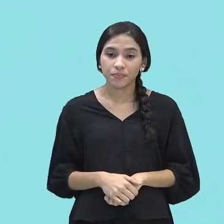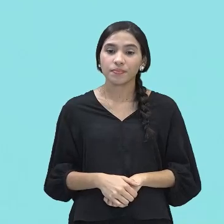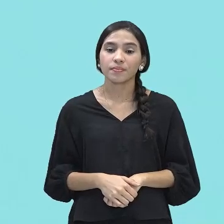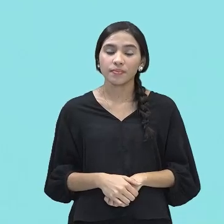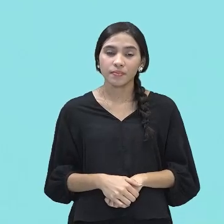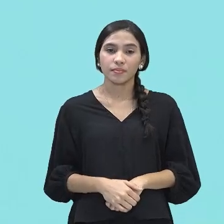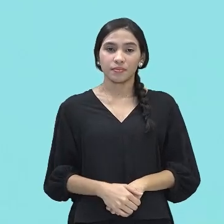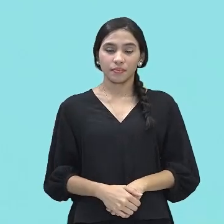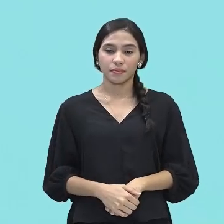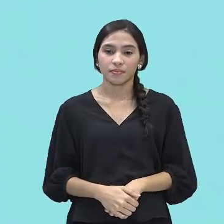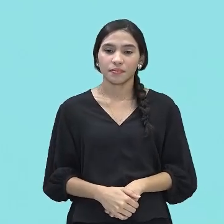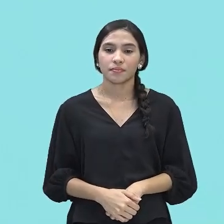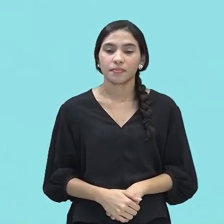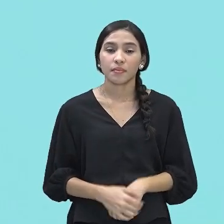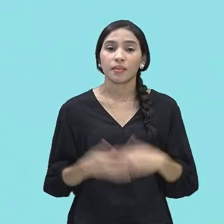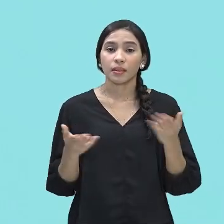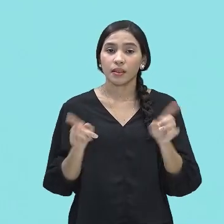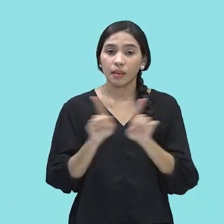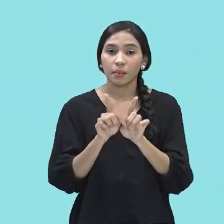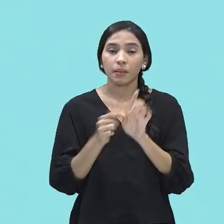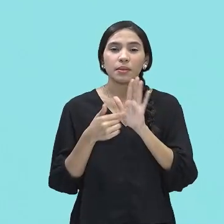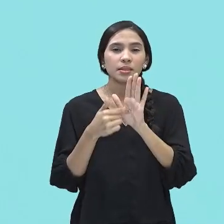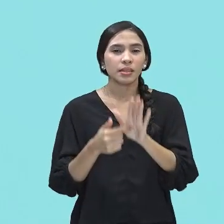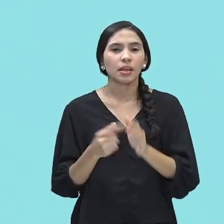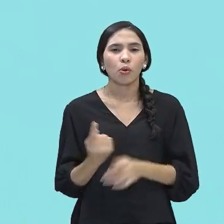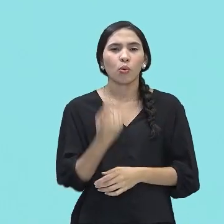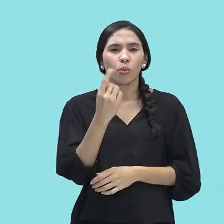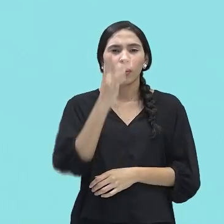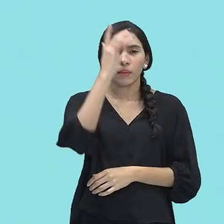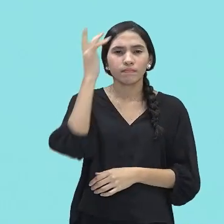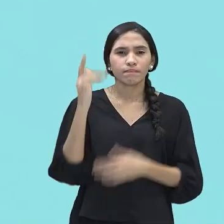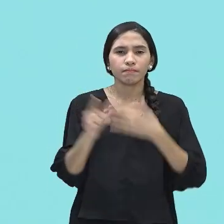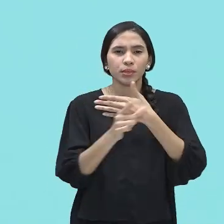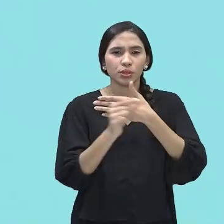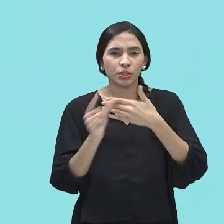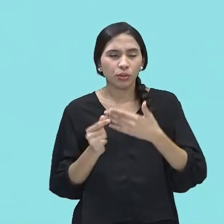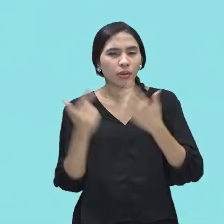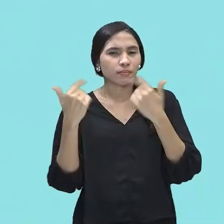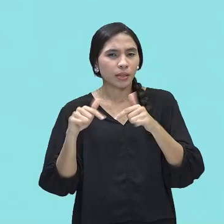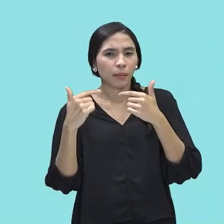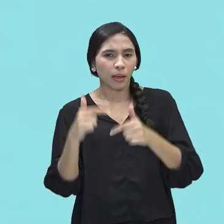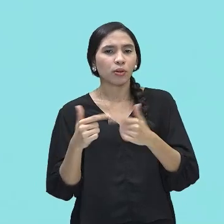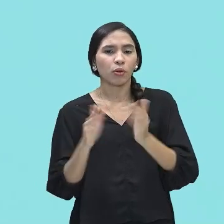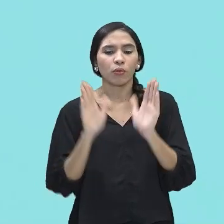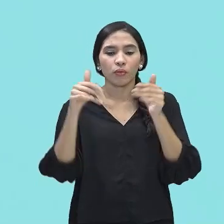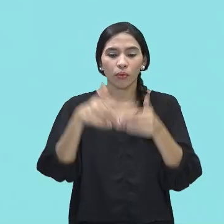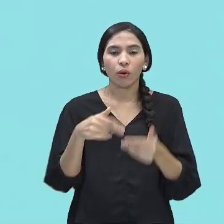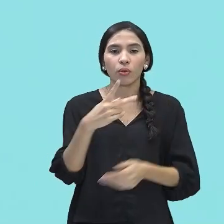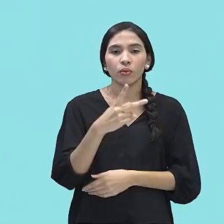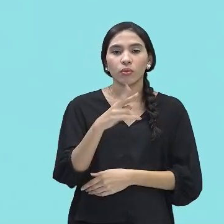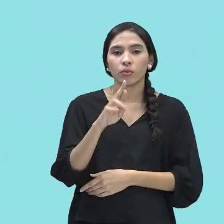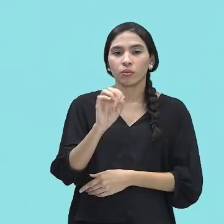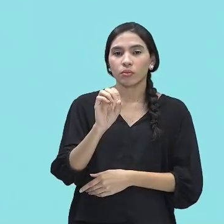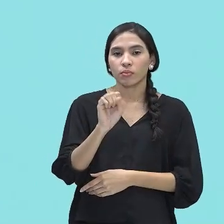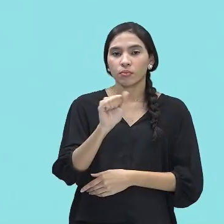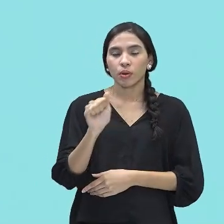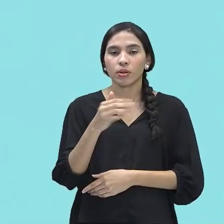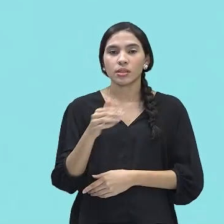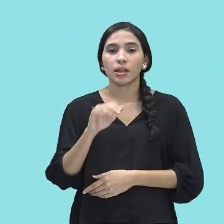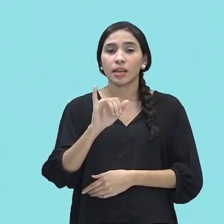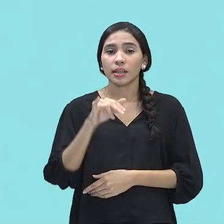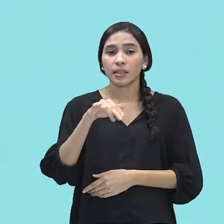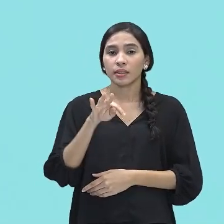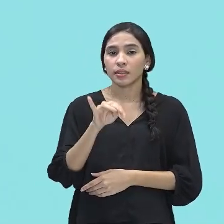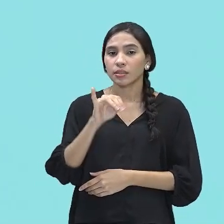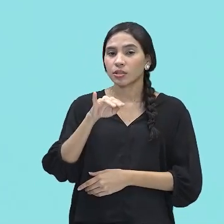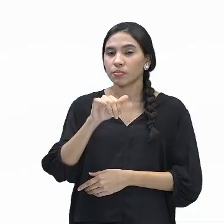E aí eu vou apresentar para vocês uma escritora que trabalhou bastante a prosa intimista, é uma escritora